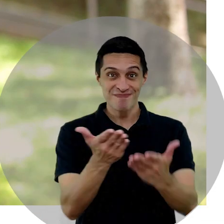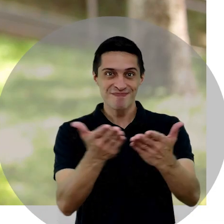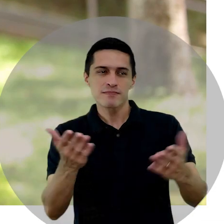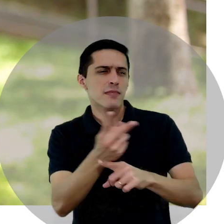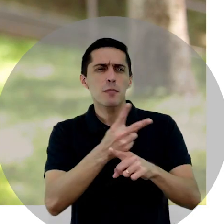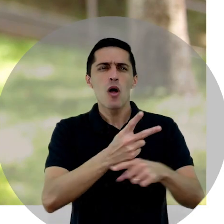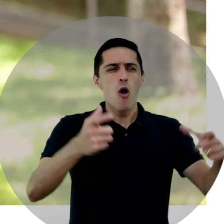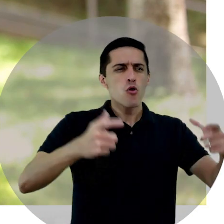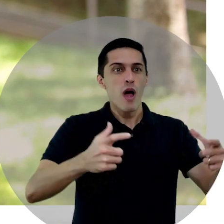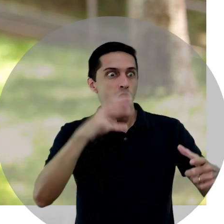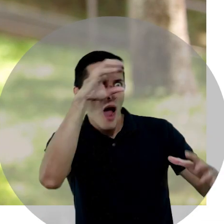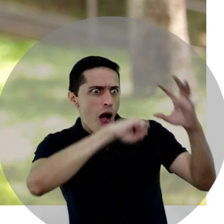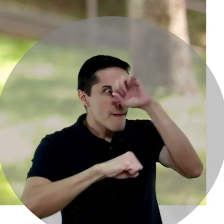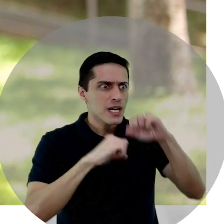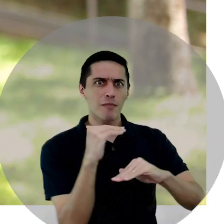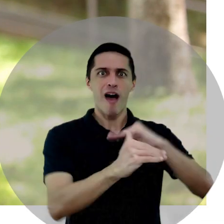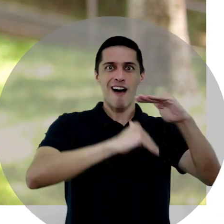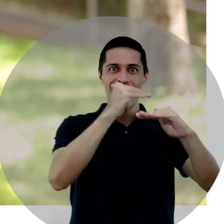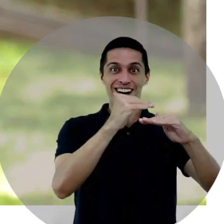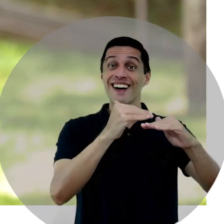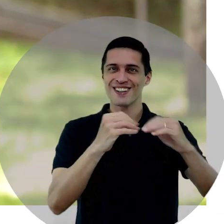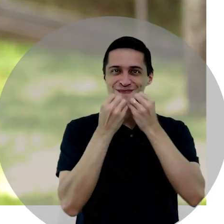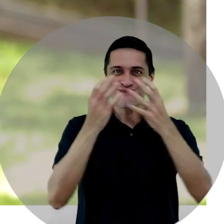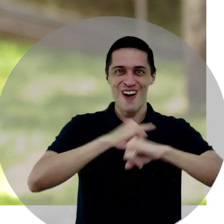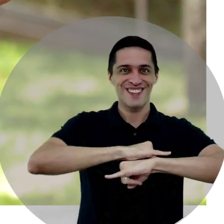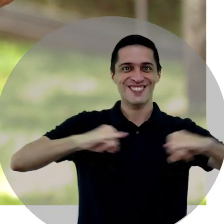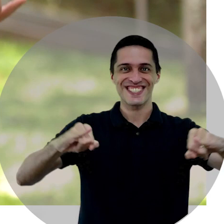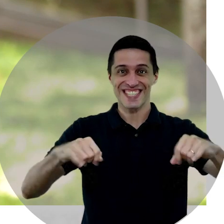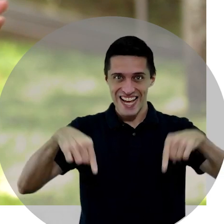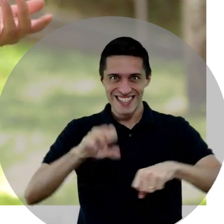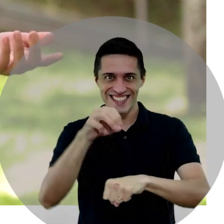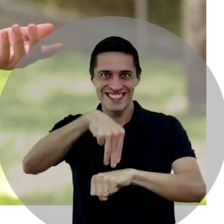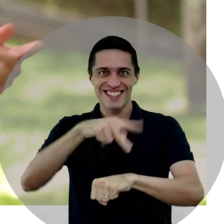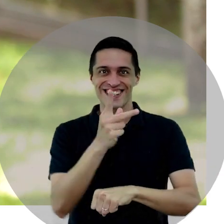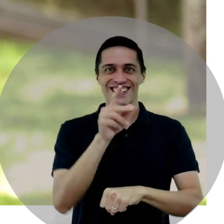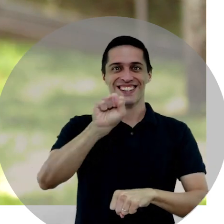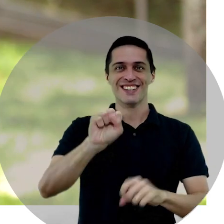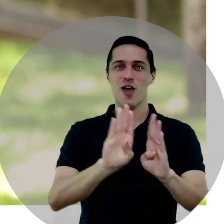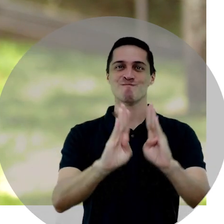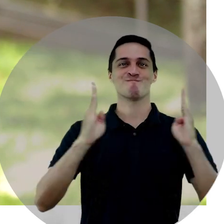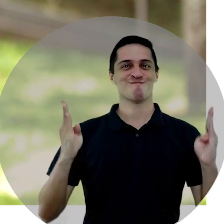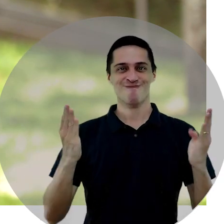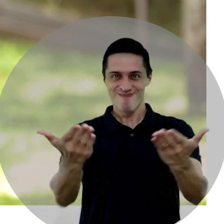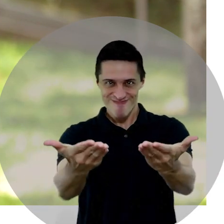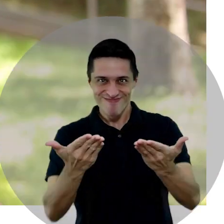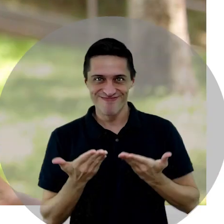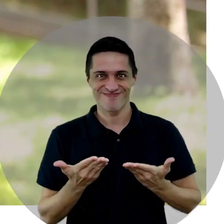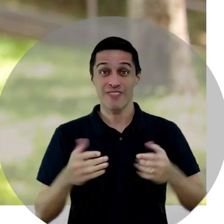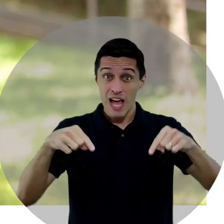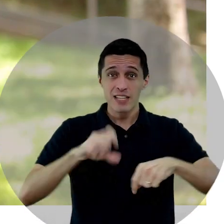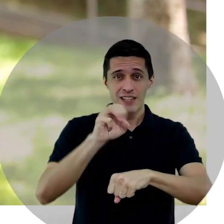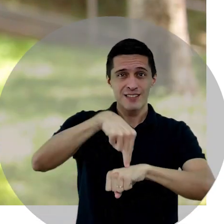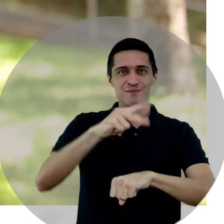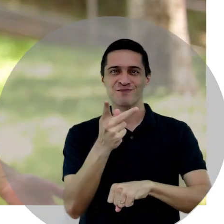Ei, você que está procurando um lugar para aprender e se desenvolver, eu tenho uma ótima notícia. A Siemens Healthineers está de portas abertas para você. Aqui